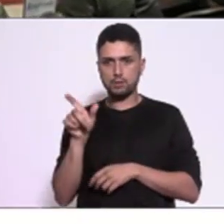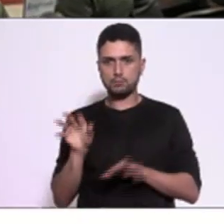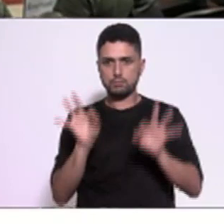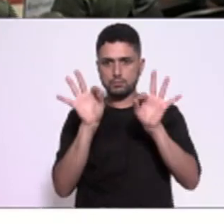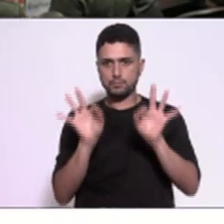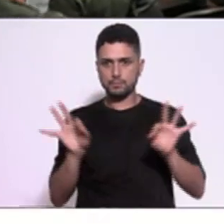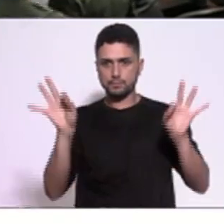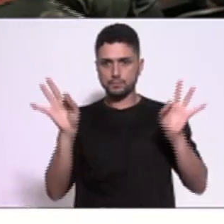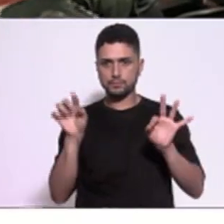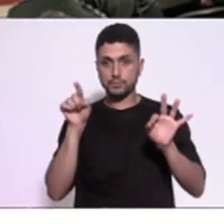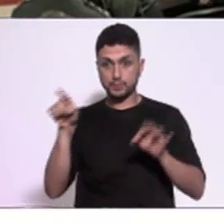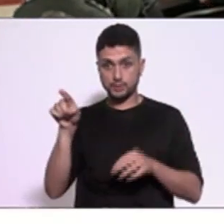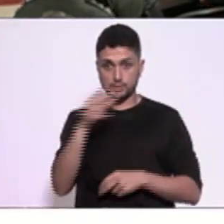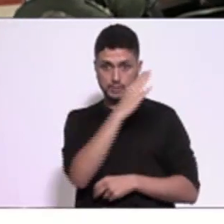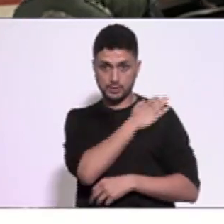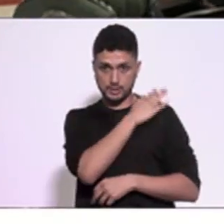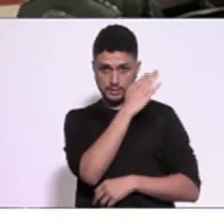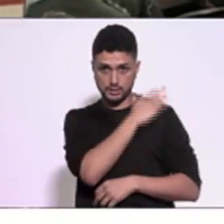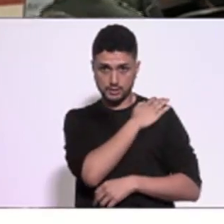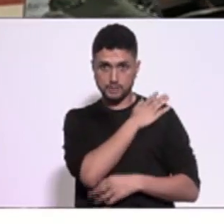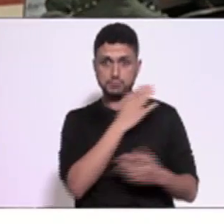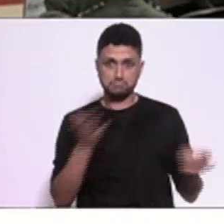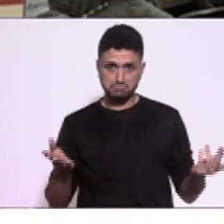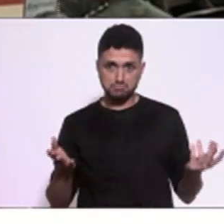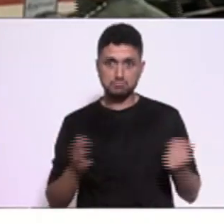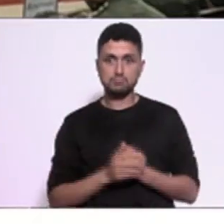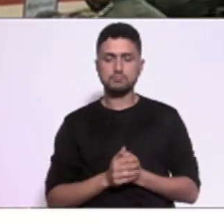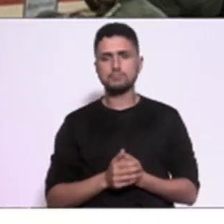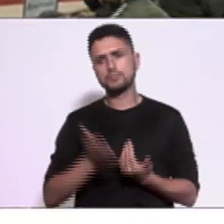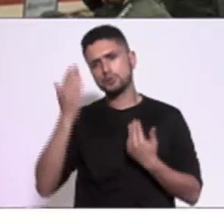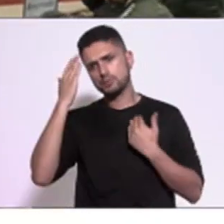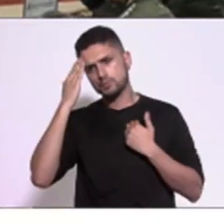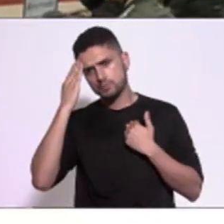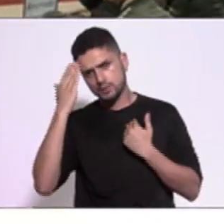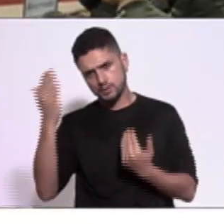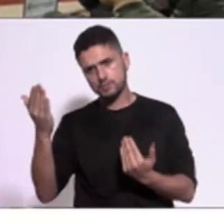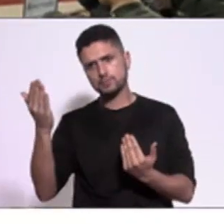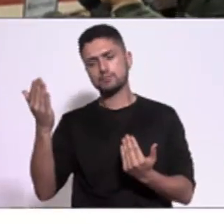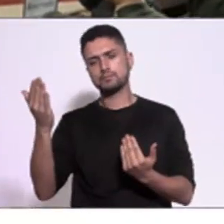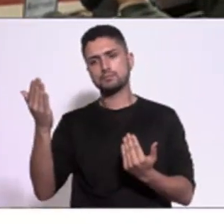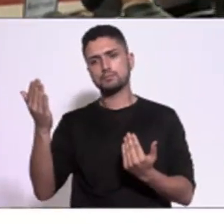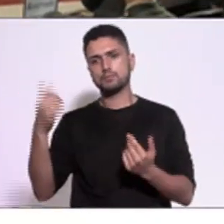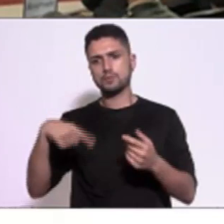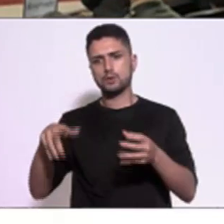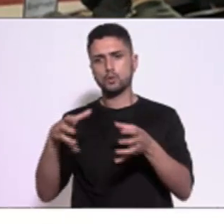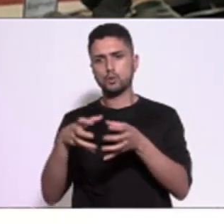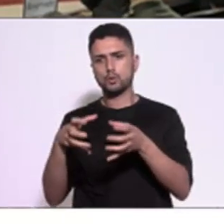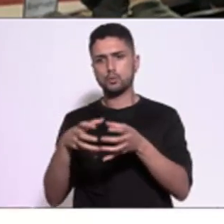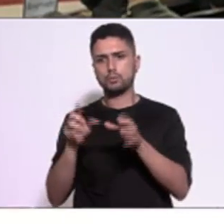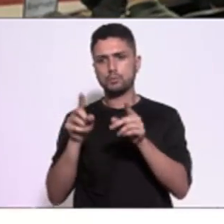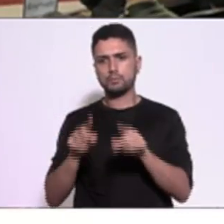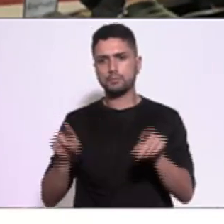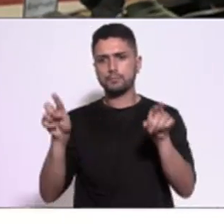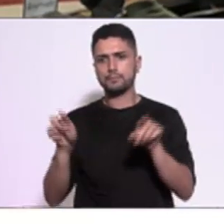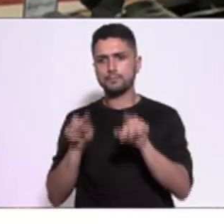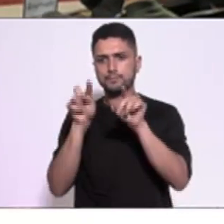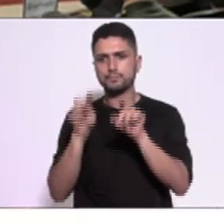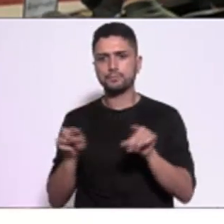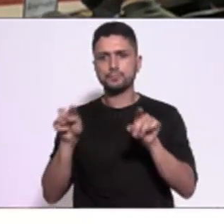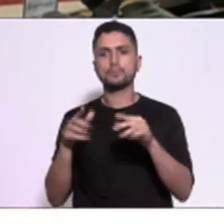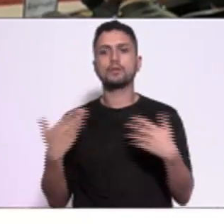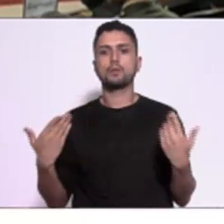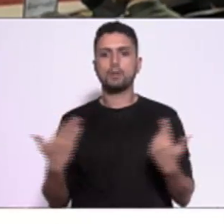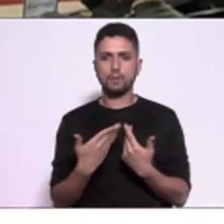subtenente Diógenes. E desde já agradecemos à banda por